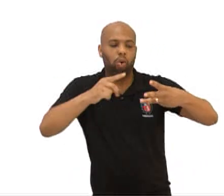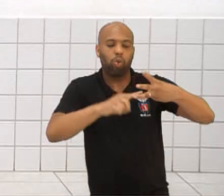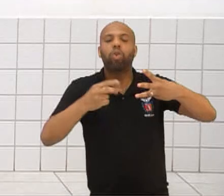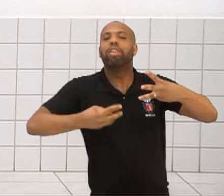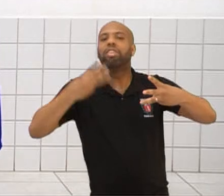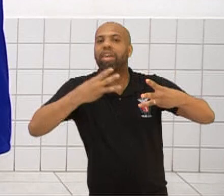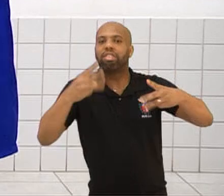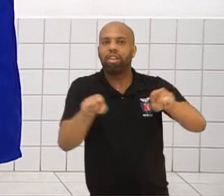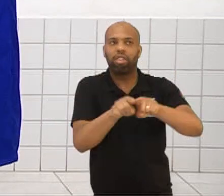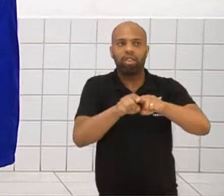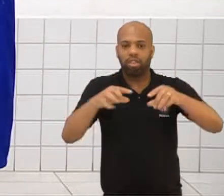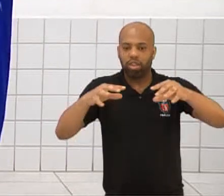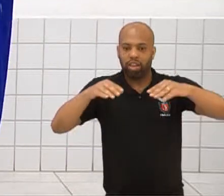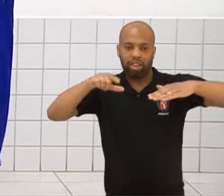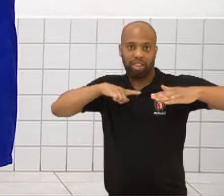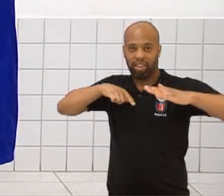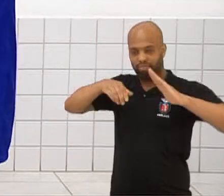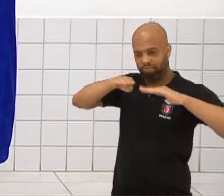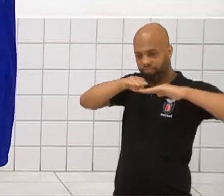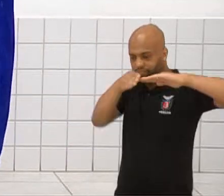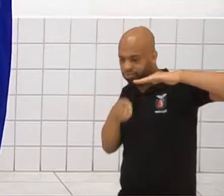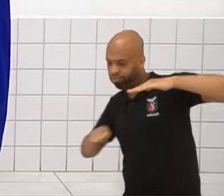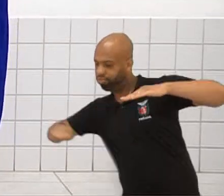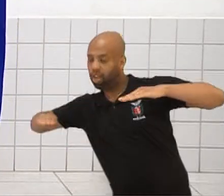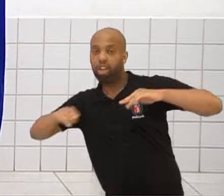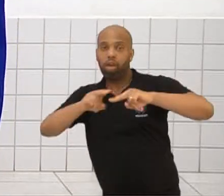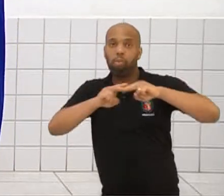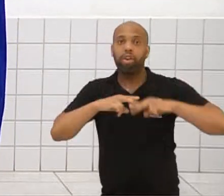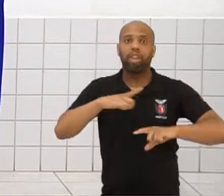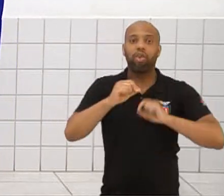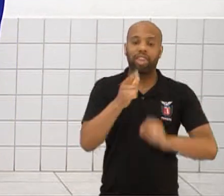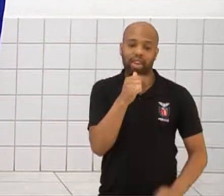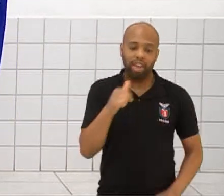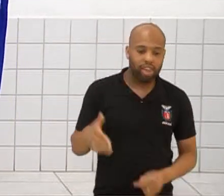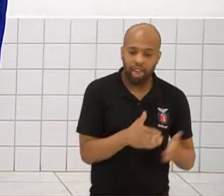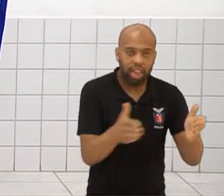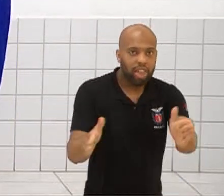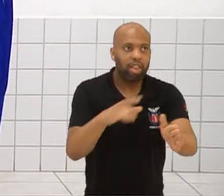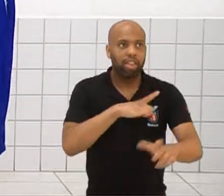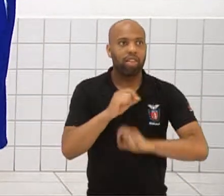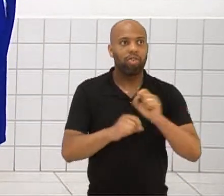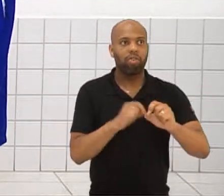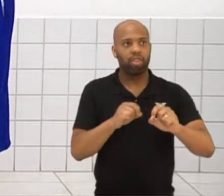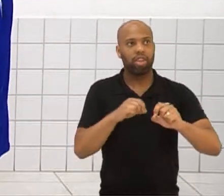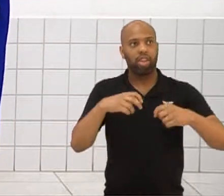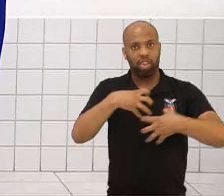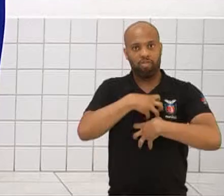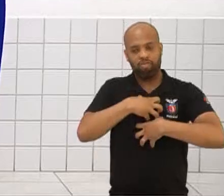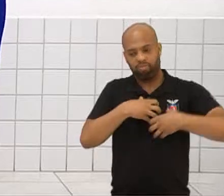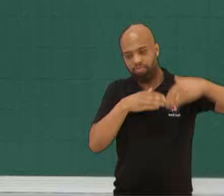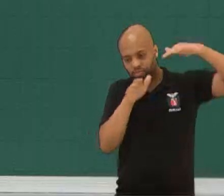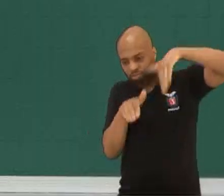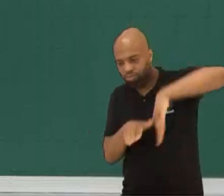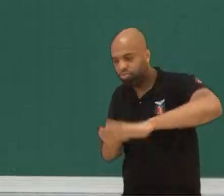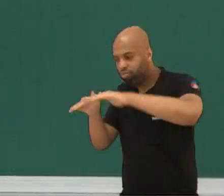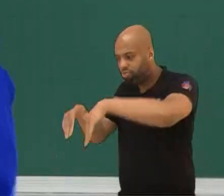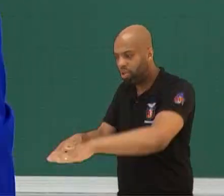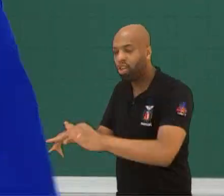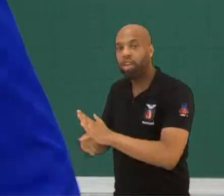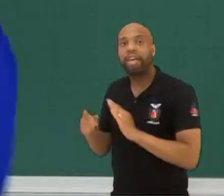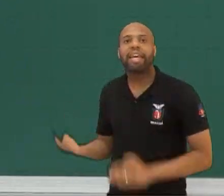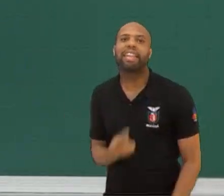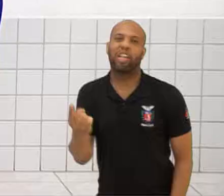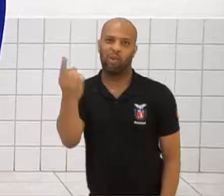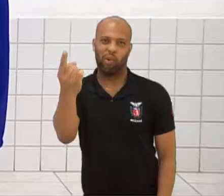e o terceiro Planalto em declive. Por isso que os rios, literalmente, correm para, em sua maioria, interior do